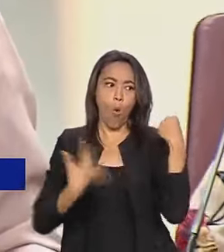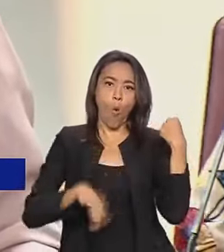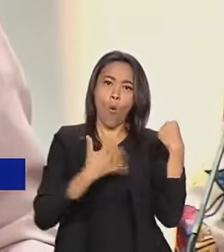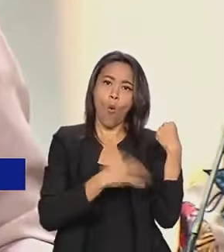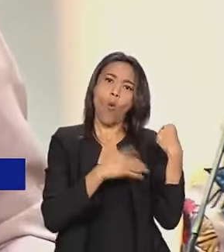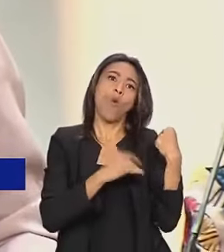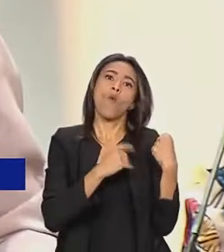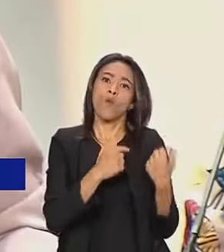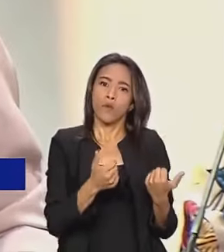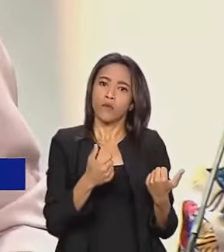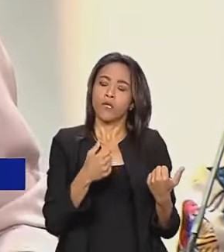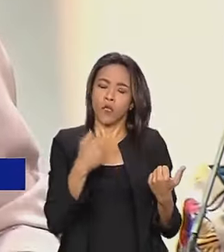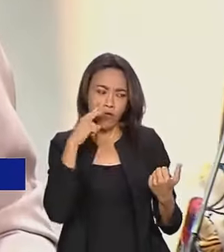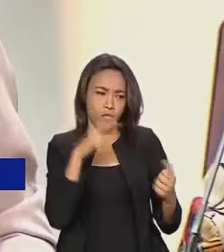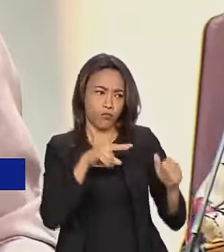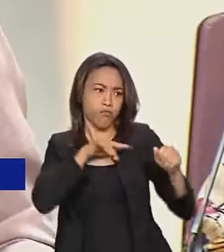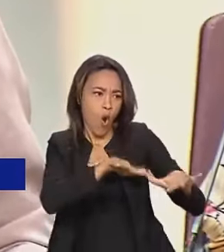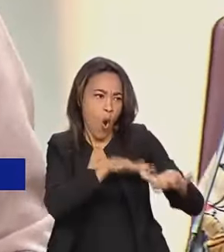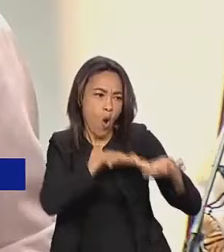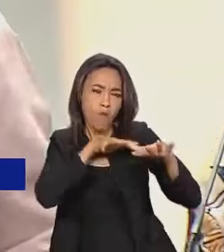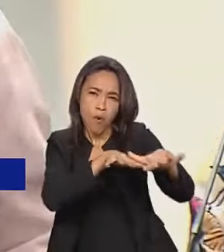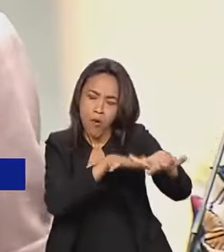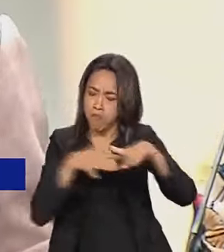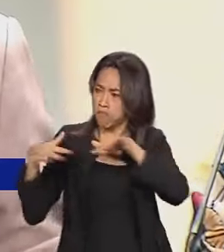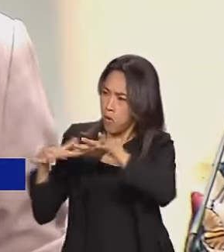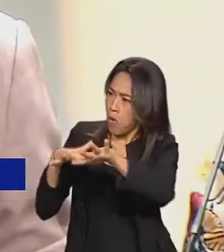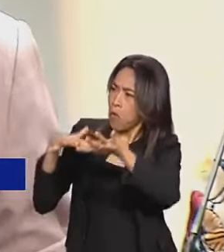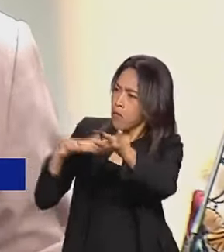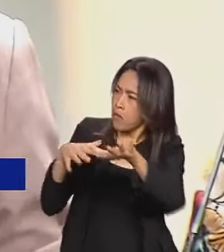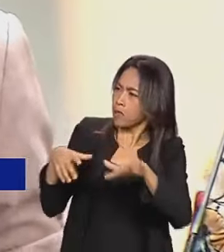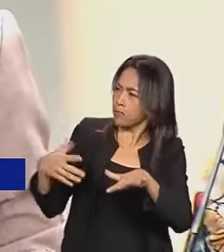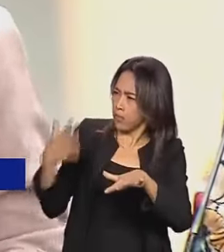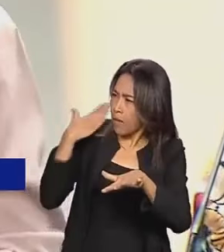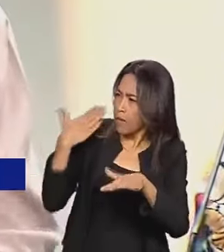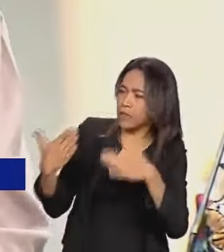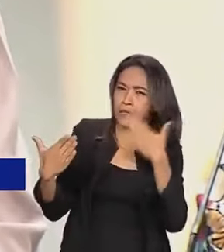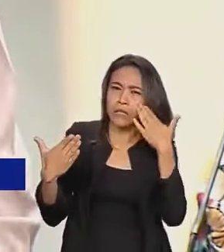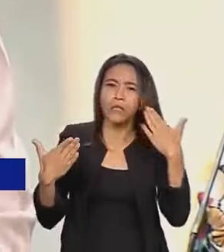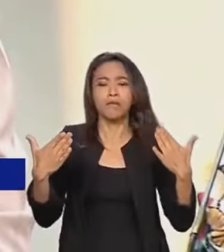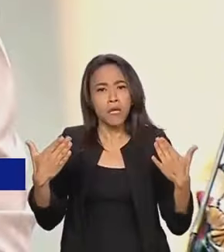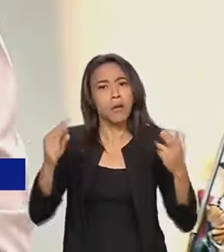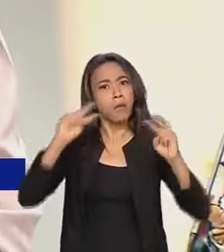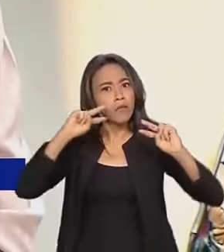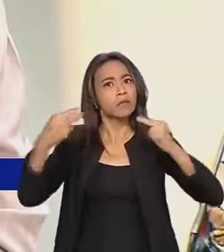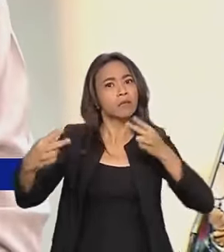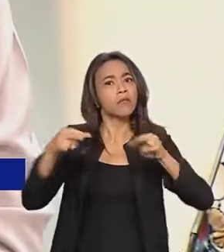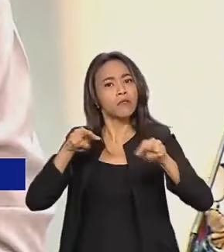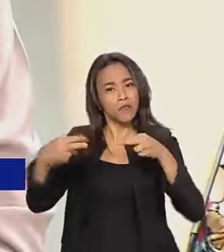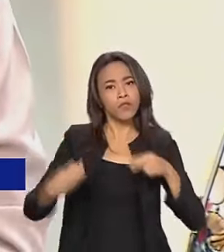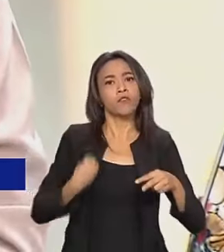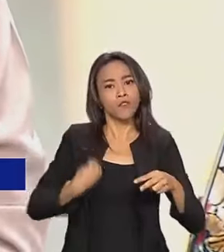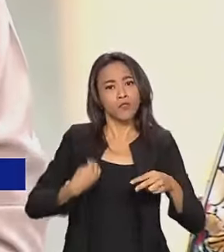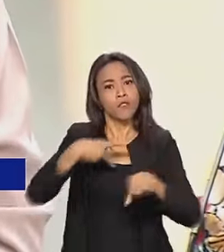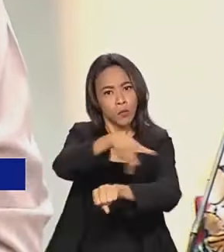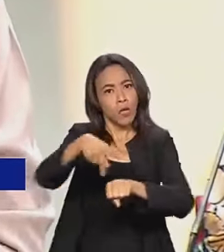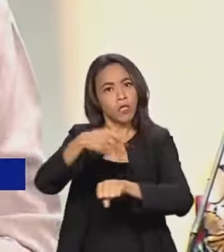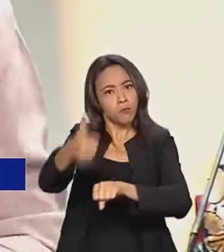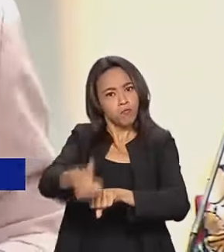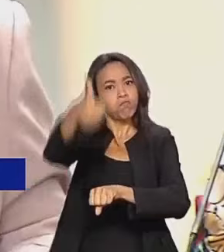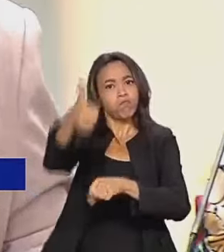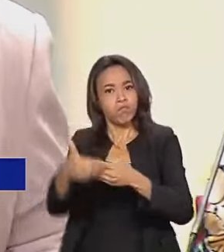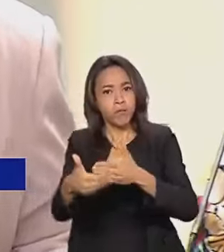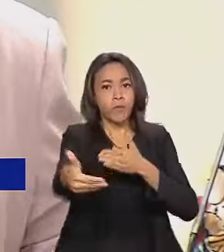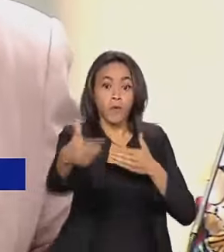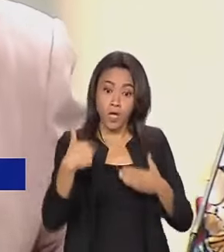se manifestando é uma outra perspectiva de vida é uma outra coisa que eles querem para o país Então eu tenho falado isso